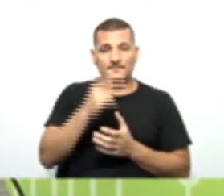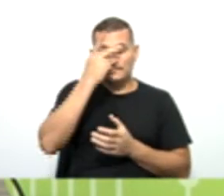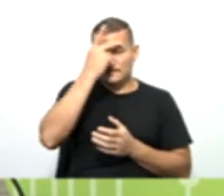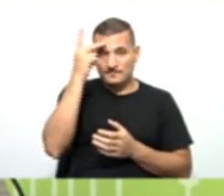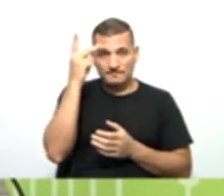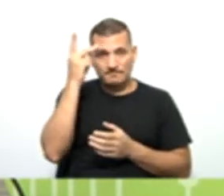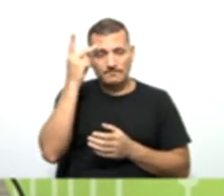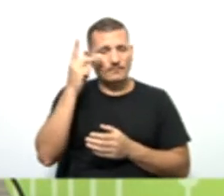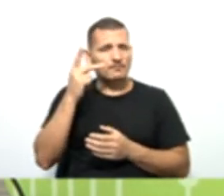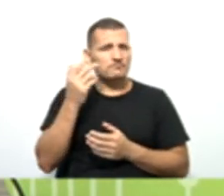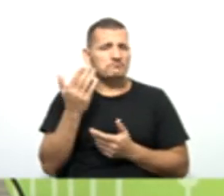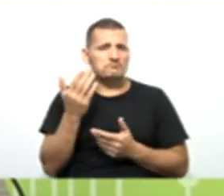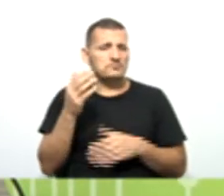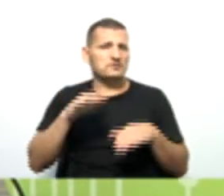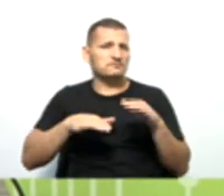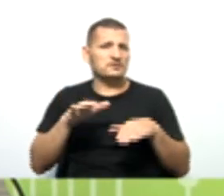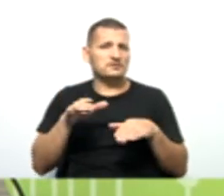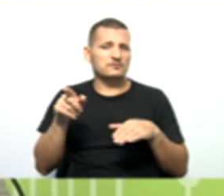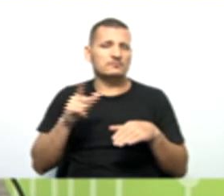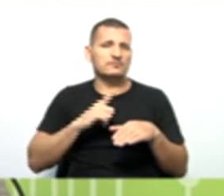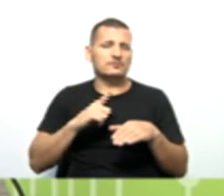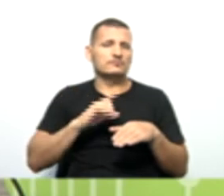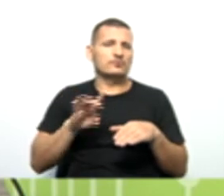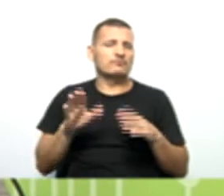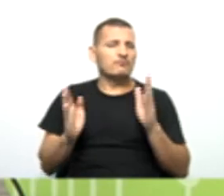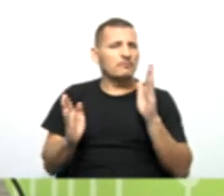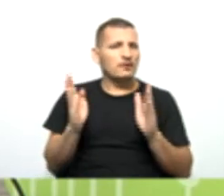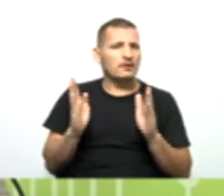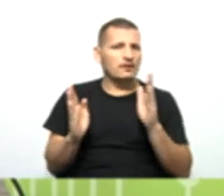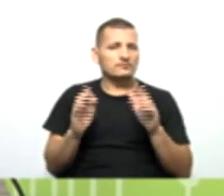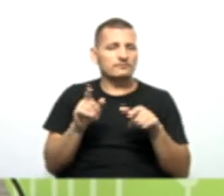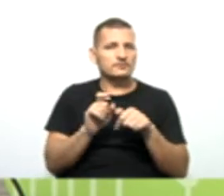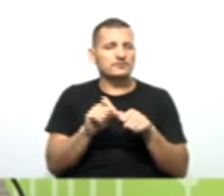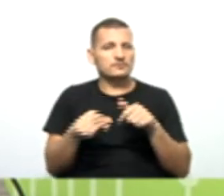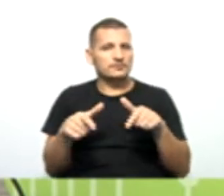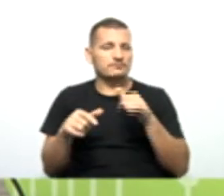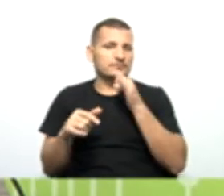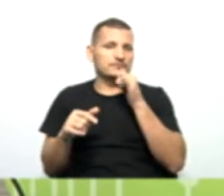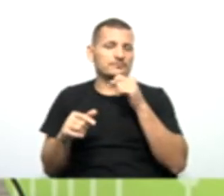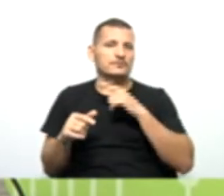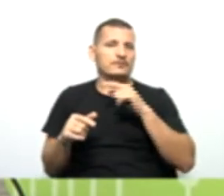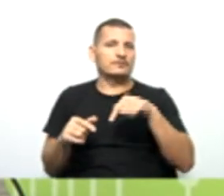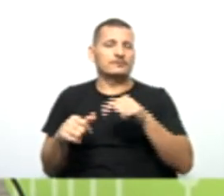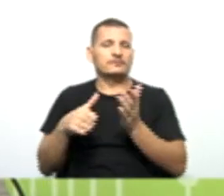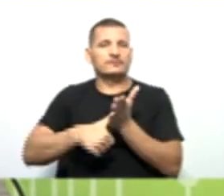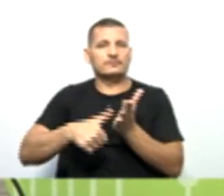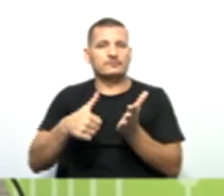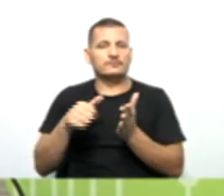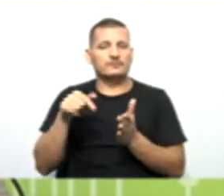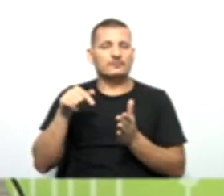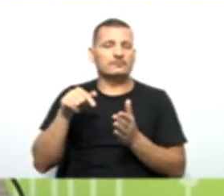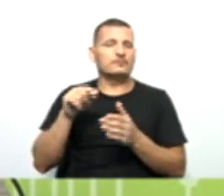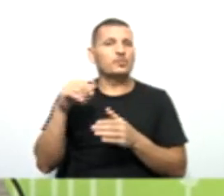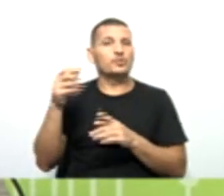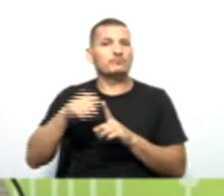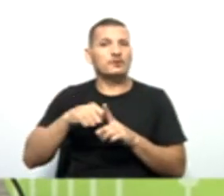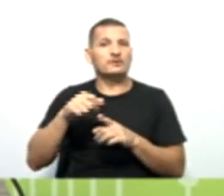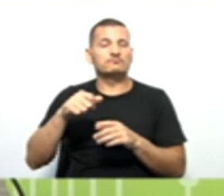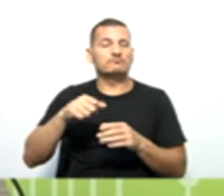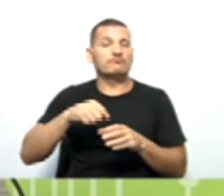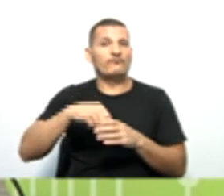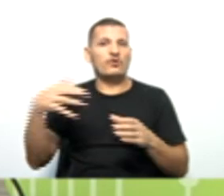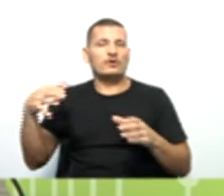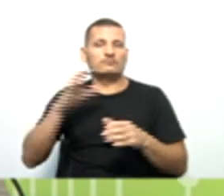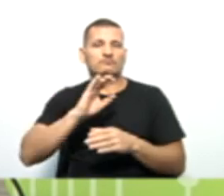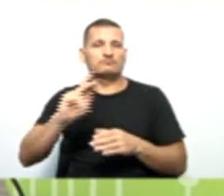estar temporariamente executando algumas atividades. Tá? Então eu tenho um cooperado aqui, mês que vem, ele sai da cooperativa, não quer